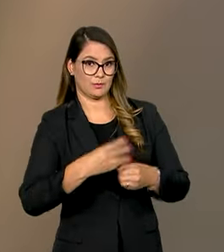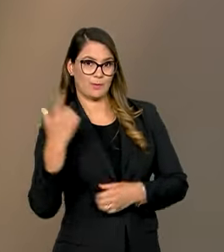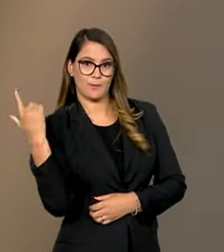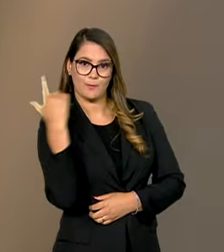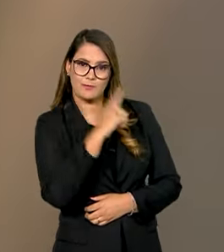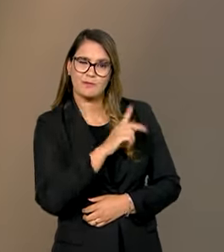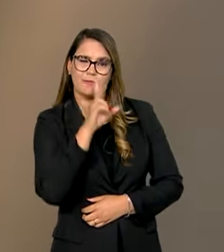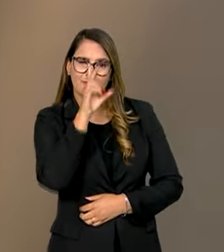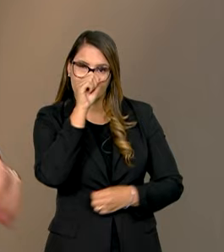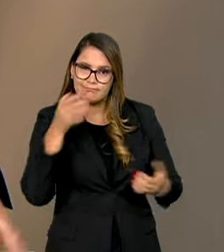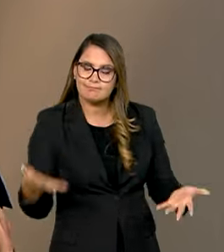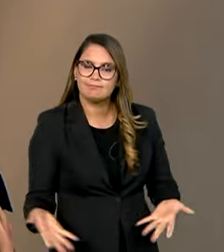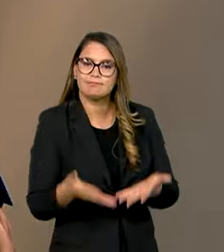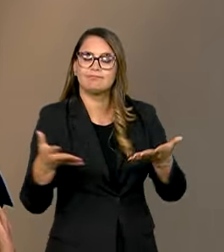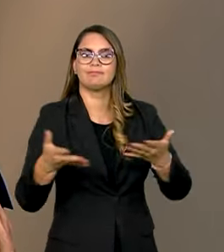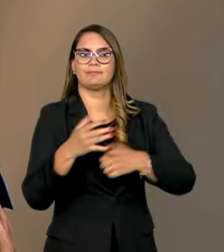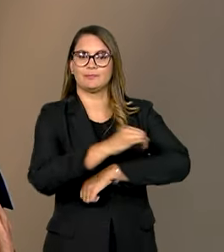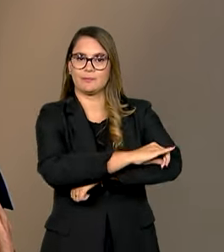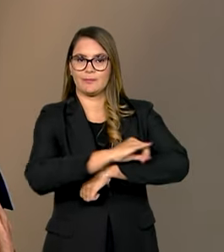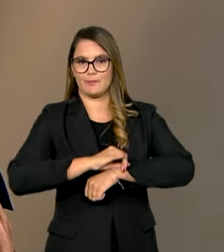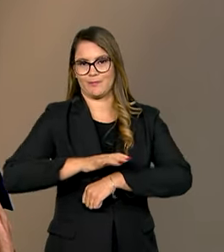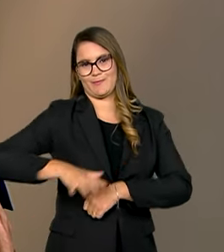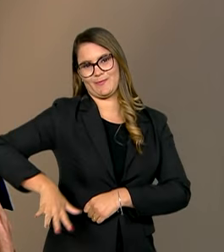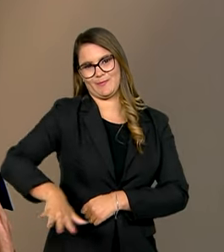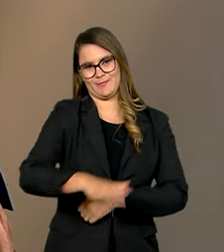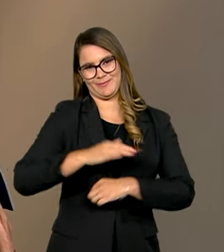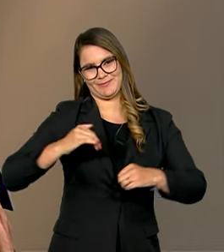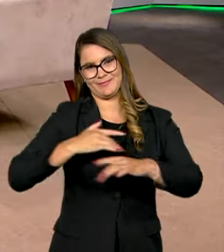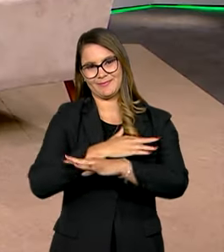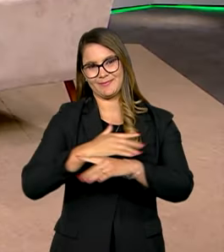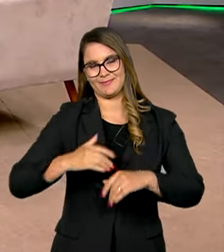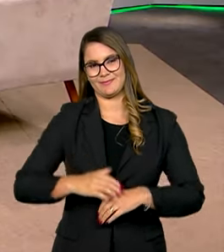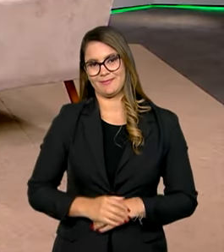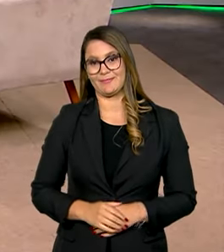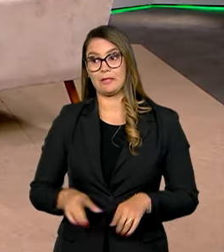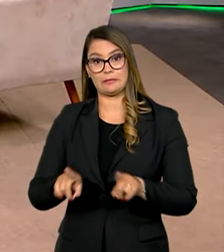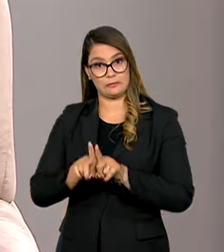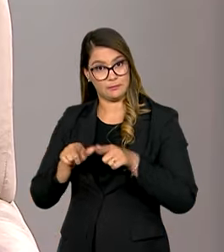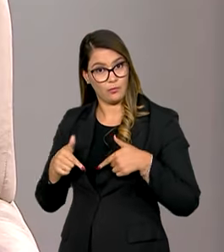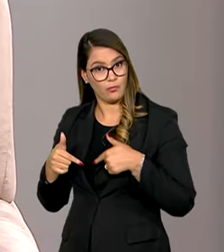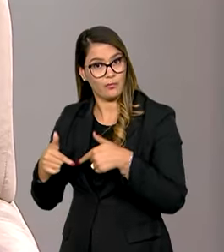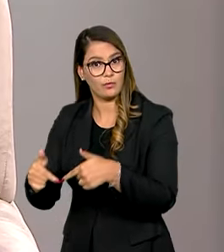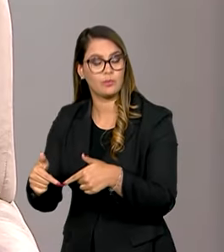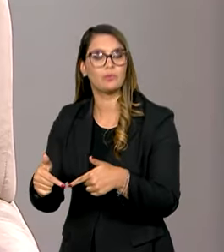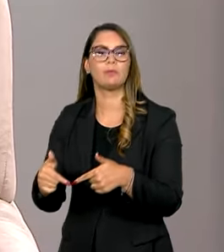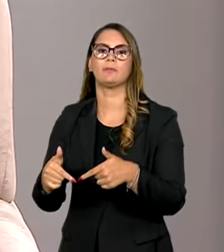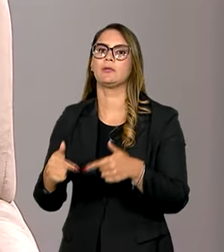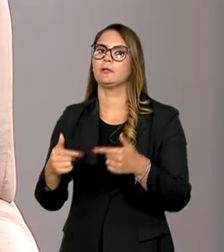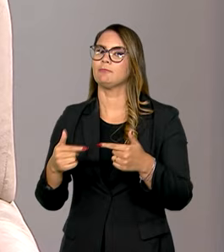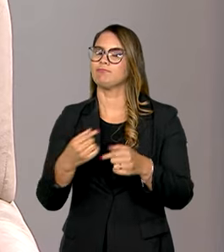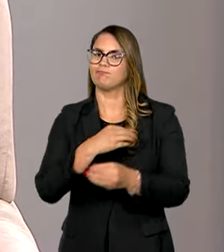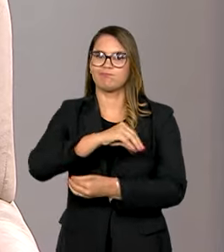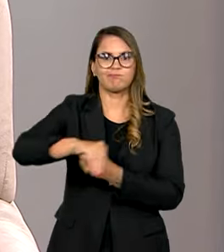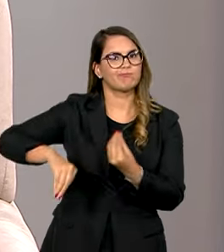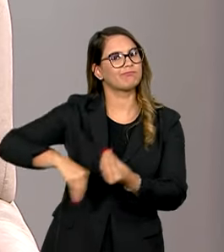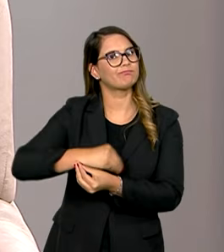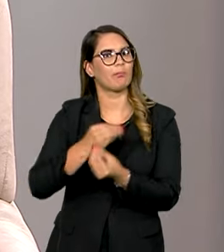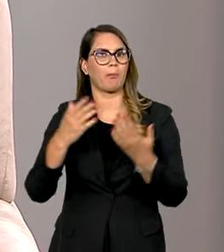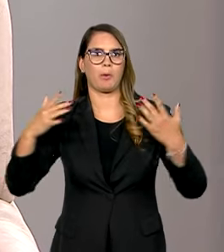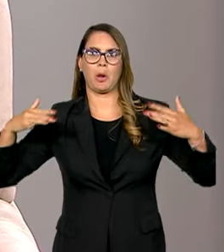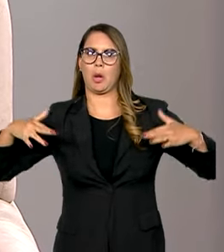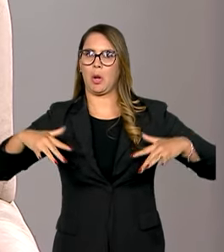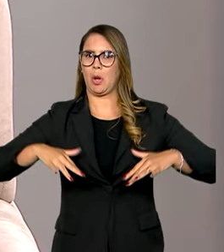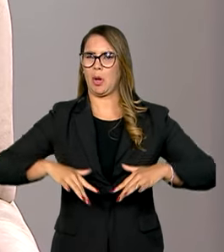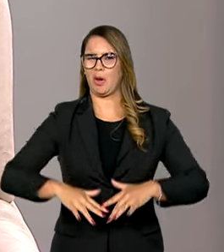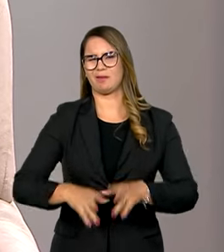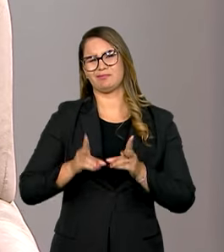possa fortalecer a infraestrutura nos nossos centros urbanos. E tem ainda o enfrentamento aos desastres naturais, que infelizmente têm se tornado